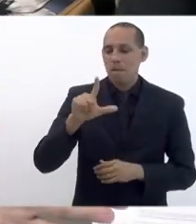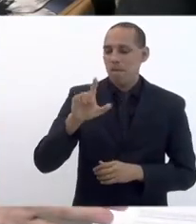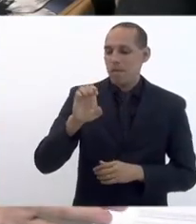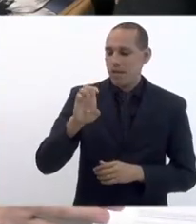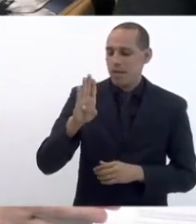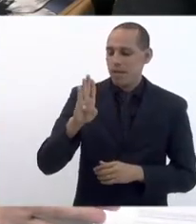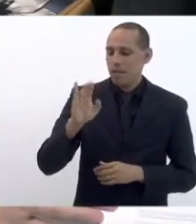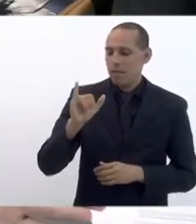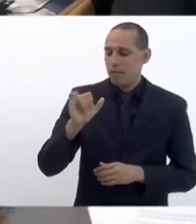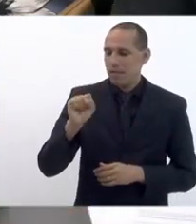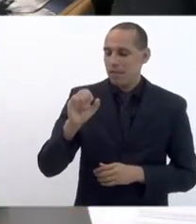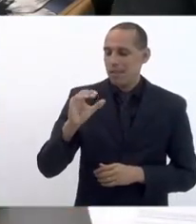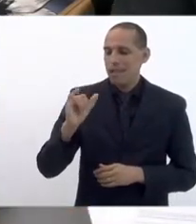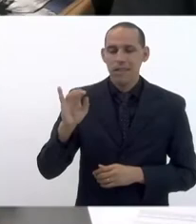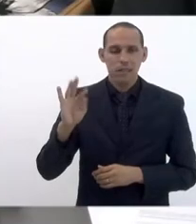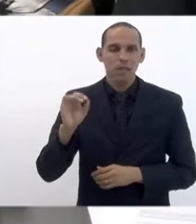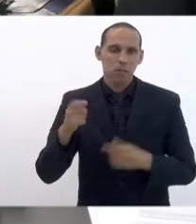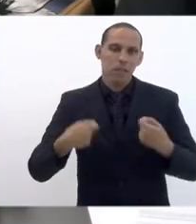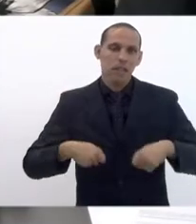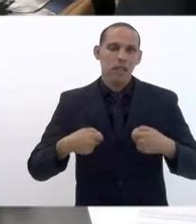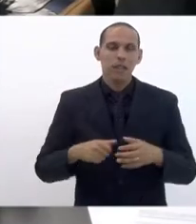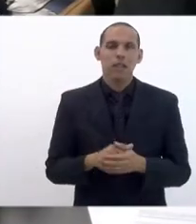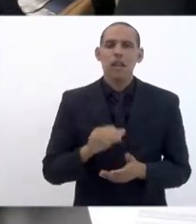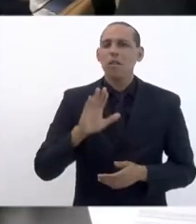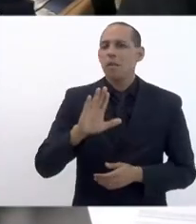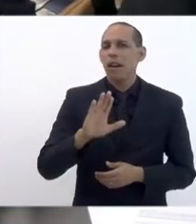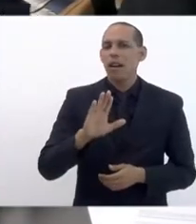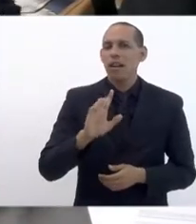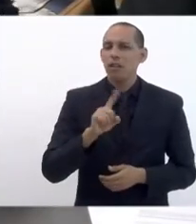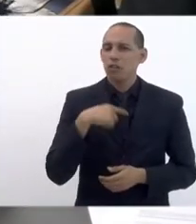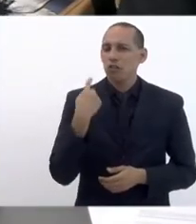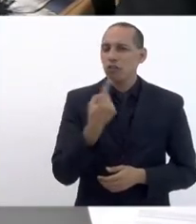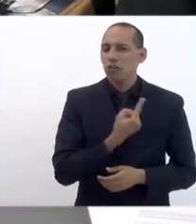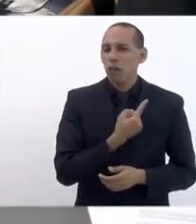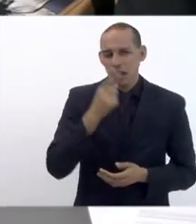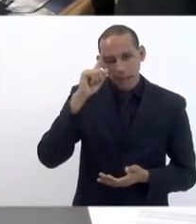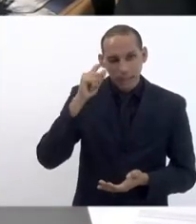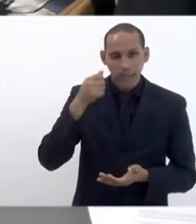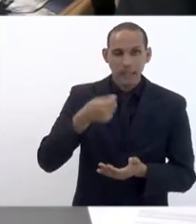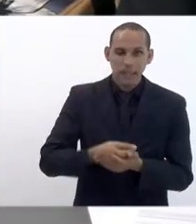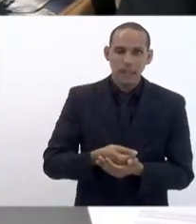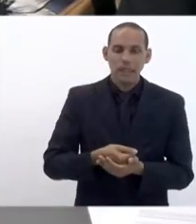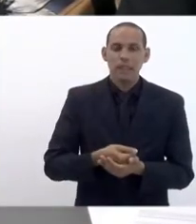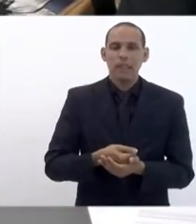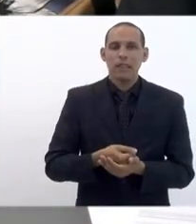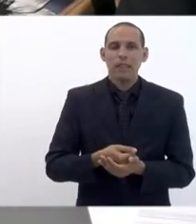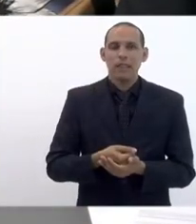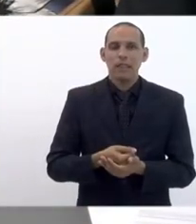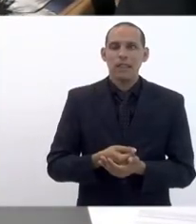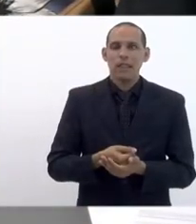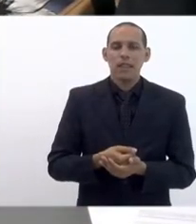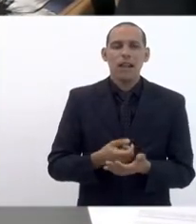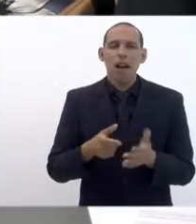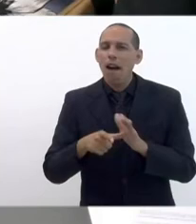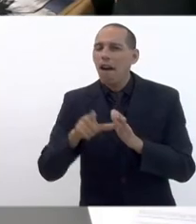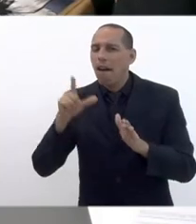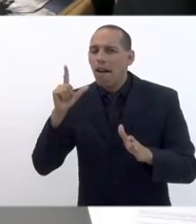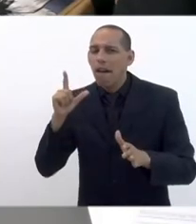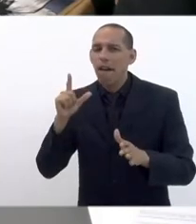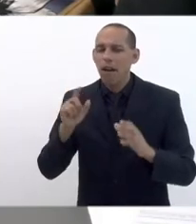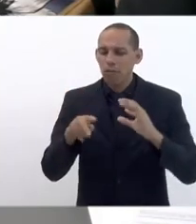um absurdo. A gente não pode condicionar uma decisão nossa a uma aprovação ainda definindo quórum nas câmaras